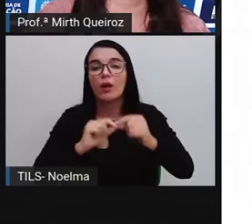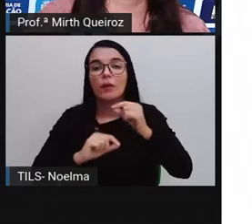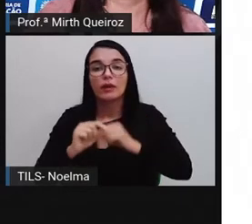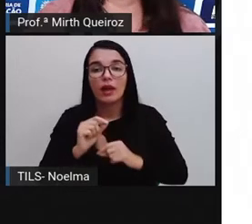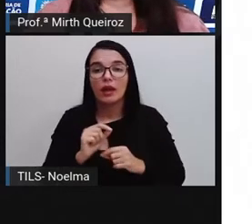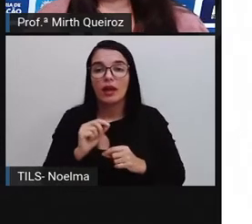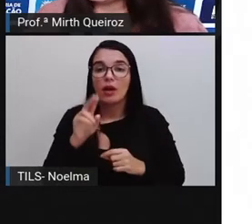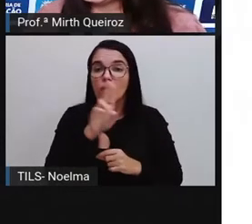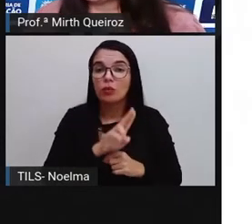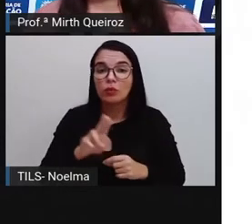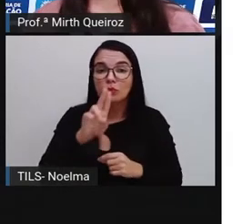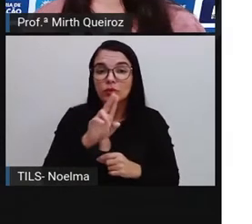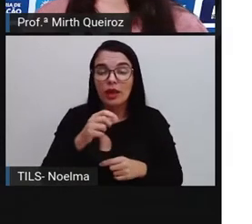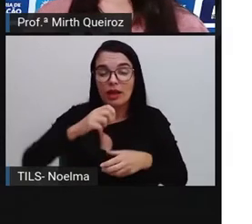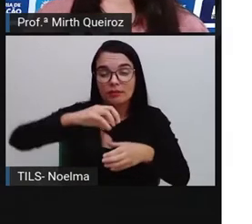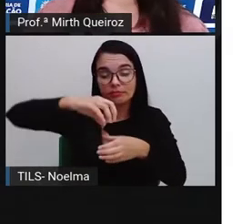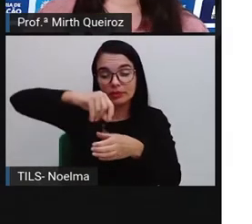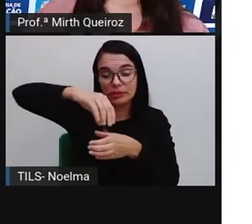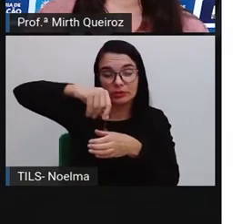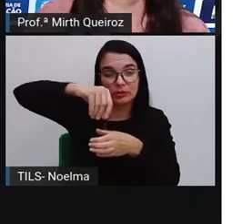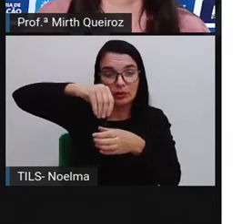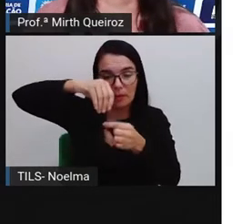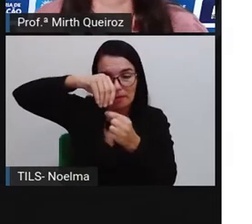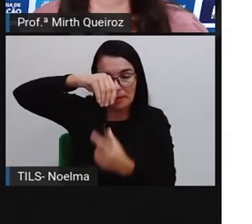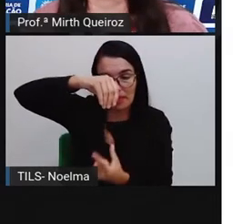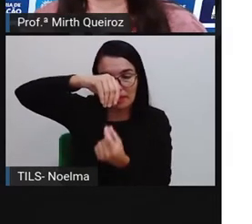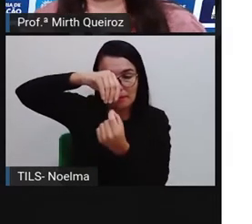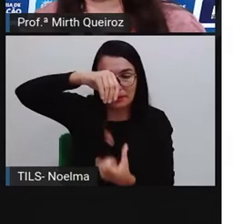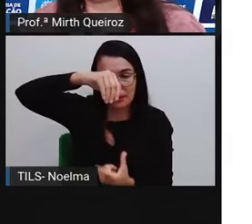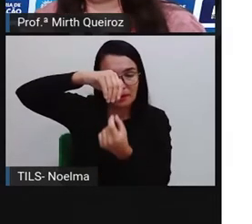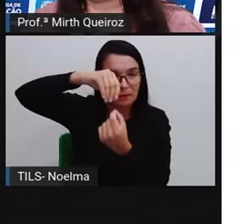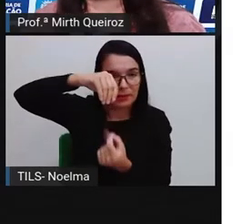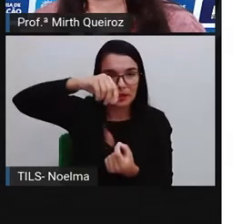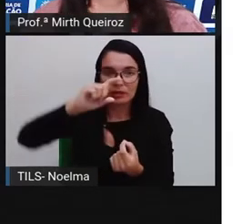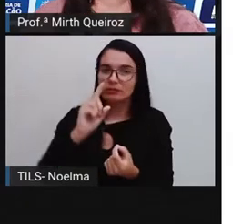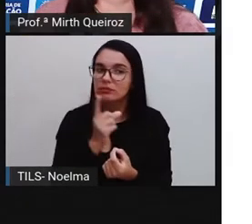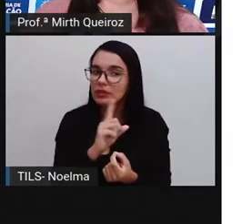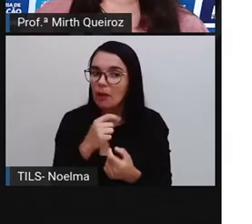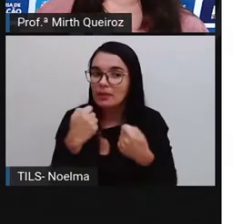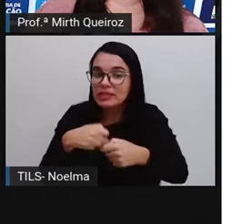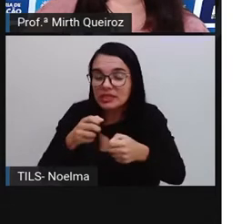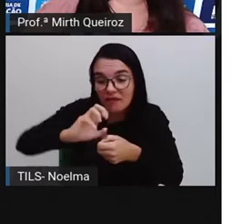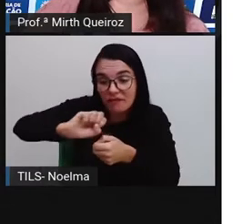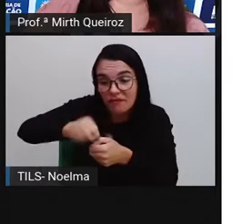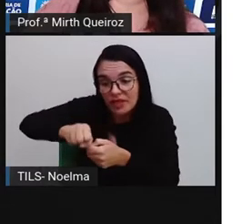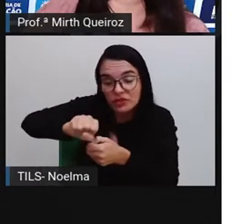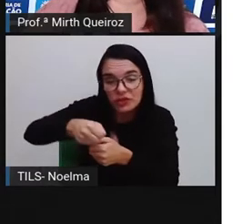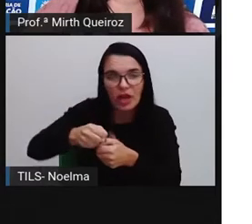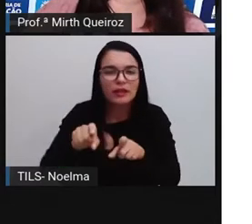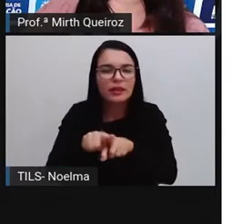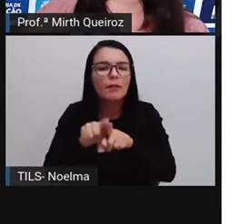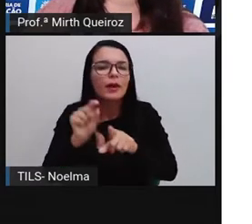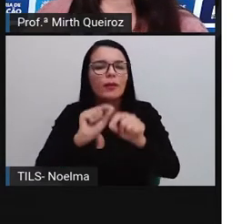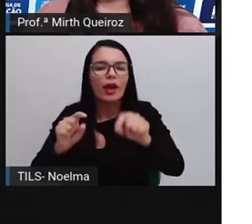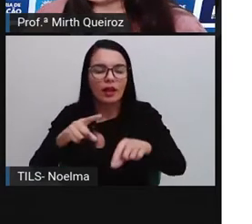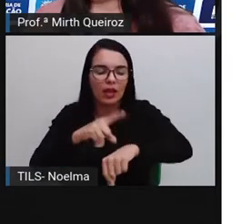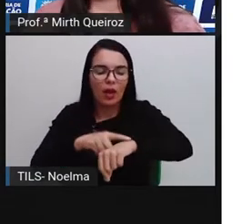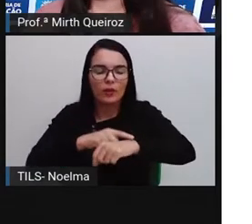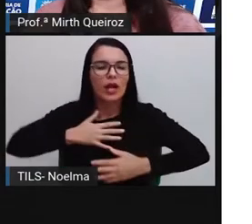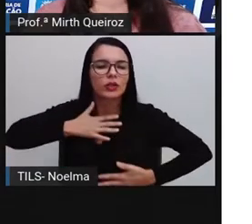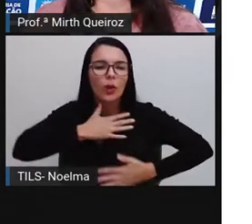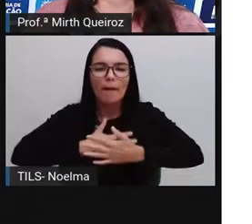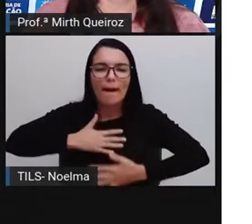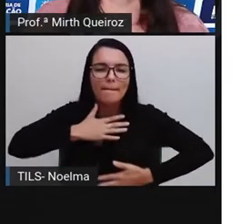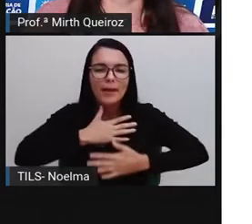gente deixa uma torneira pingando né gente não fecha direito quando a gente vai tomar banho e aí a gente está boa com a com chuveiro ligado